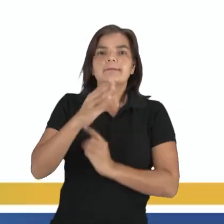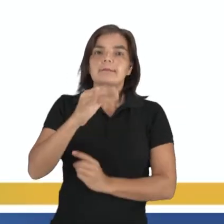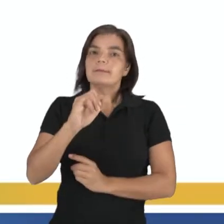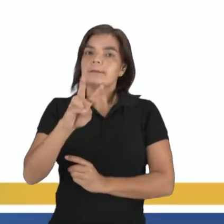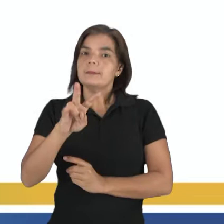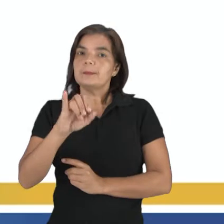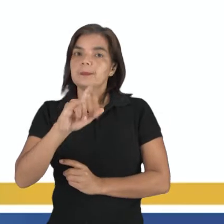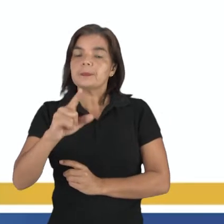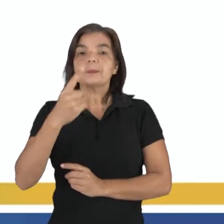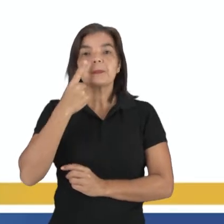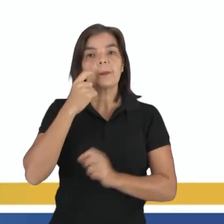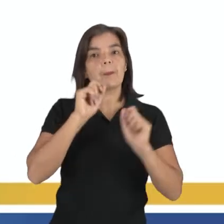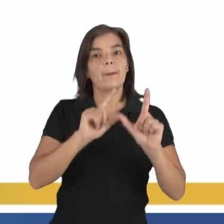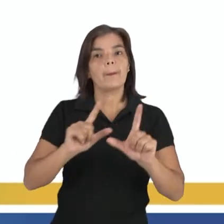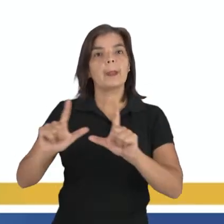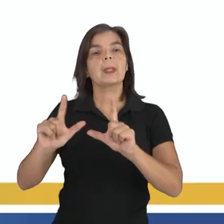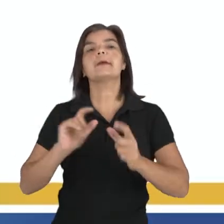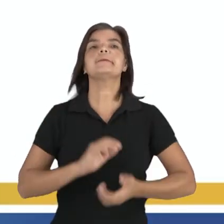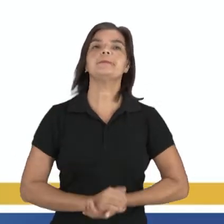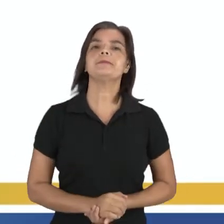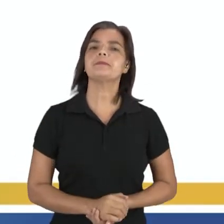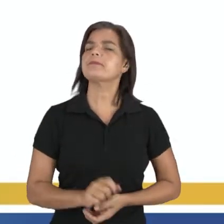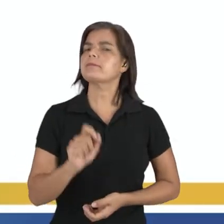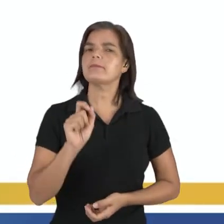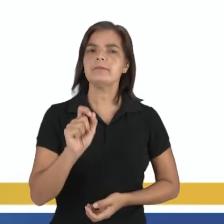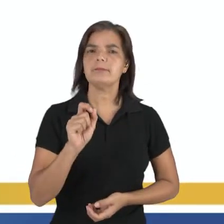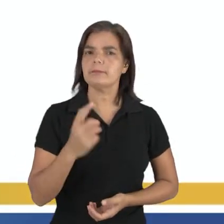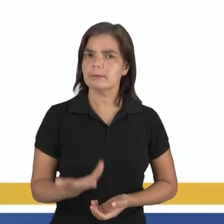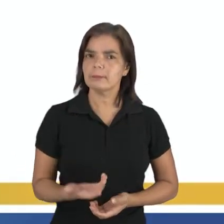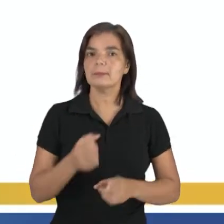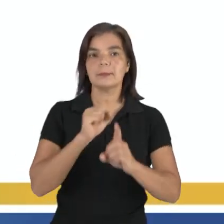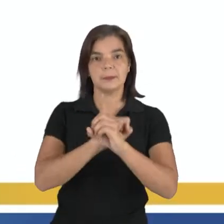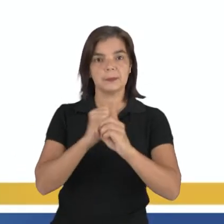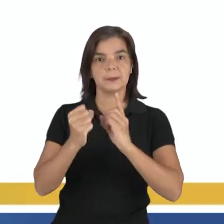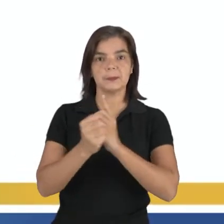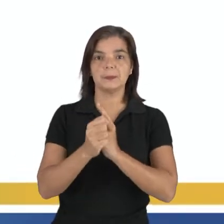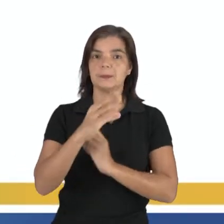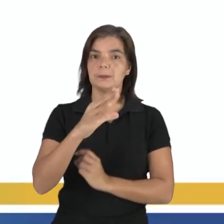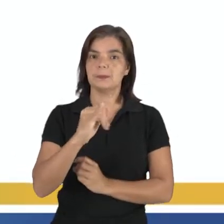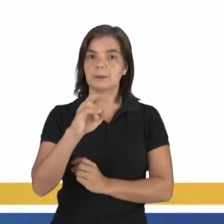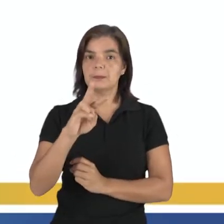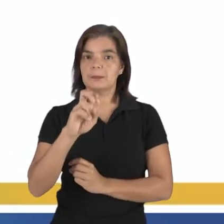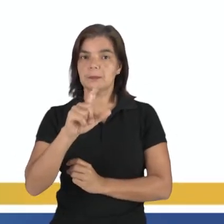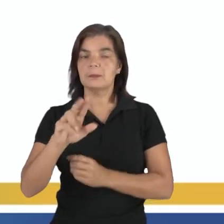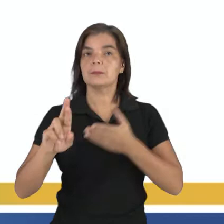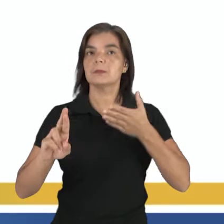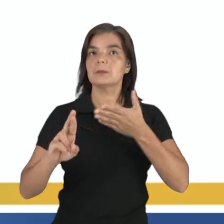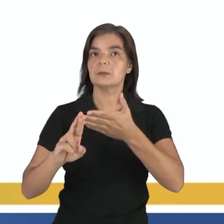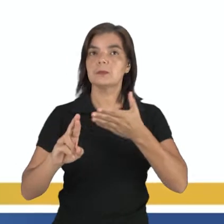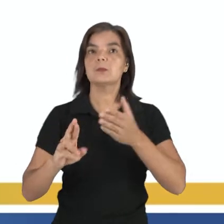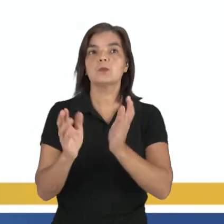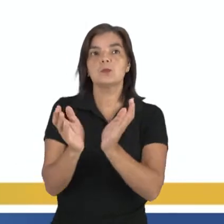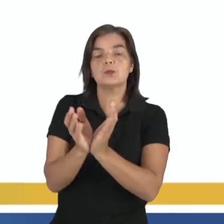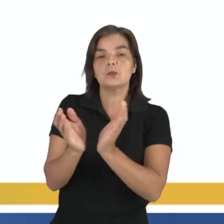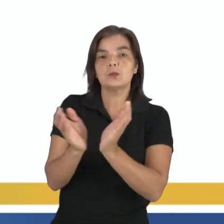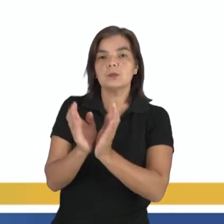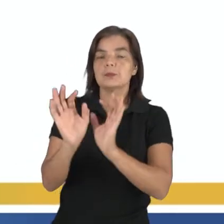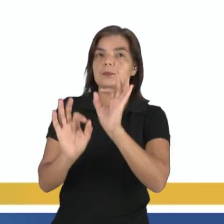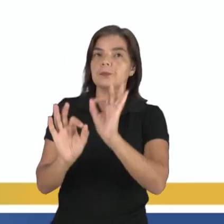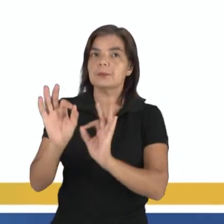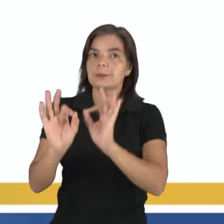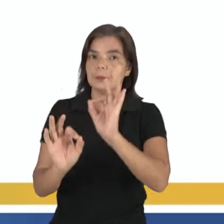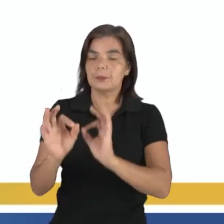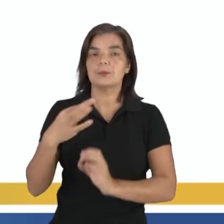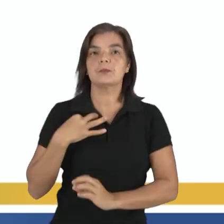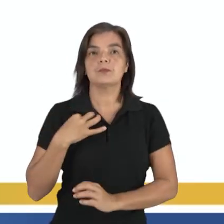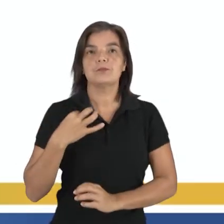civil? Então, acompanhem em tela. O que é sociedade civil? Refere-se ao conjunto